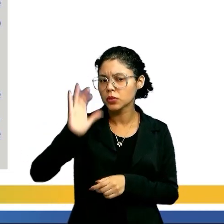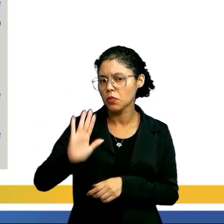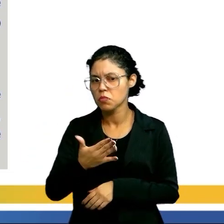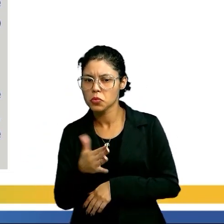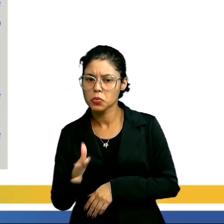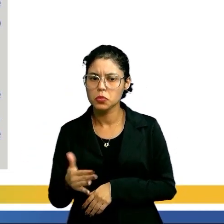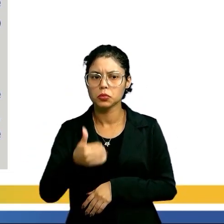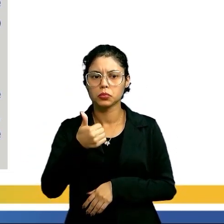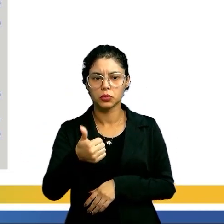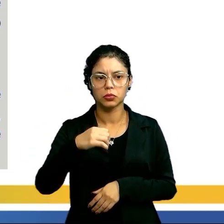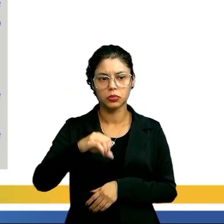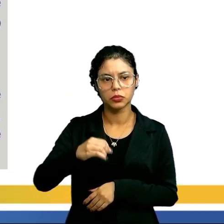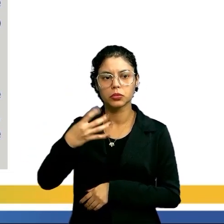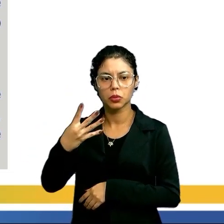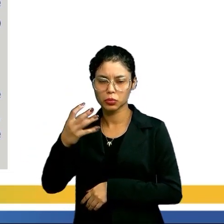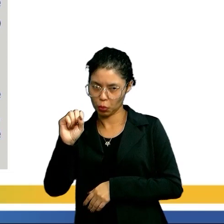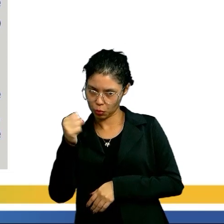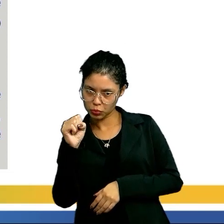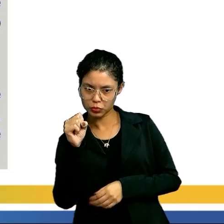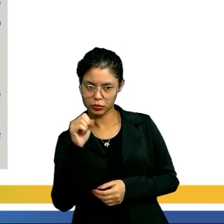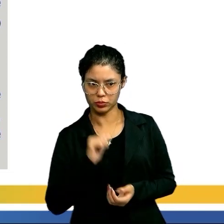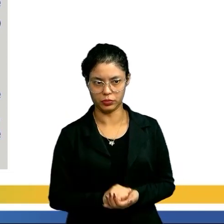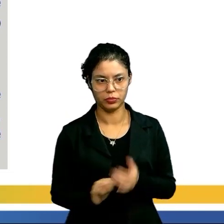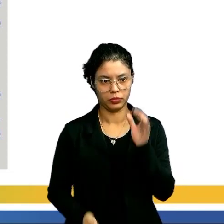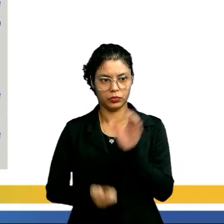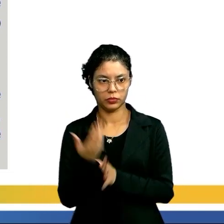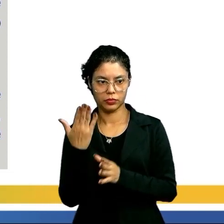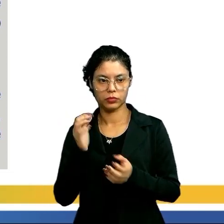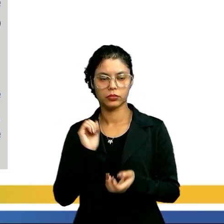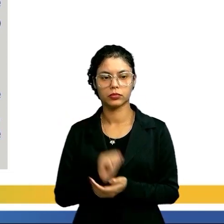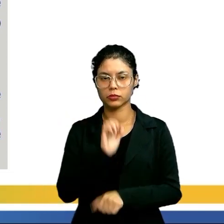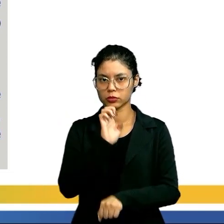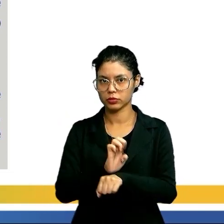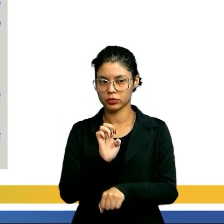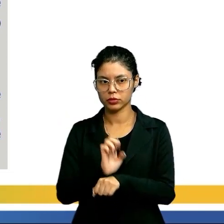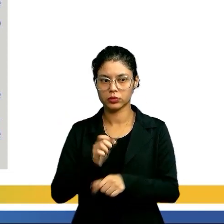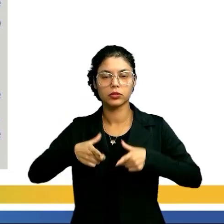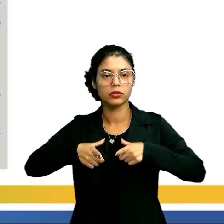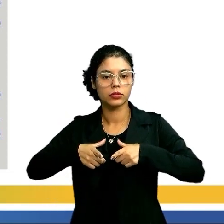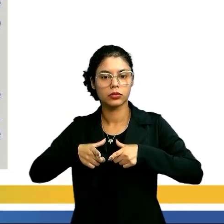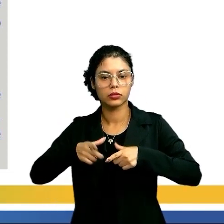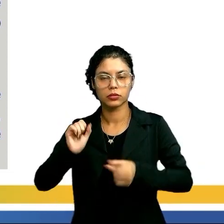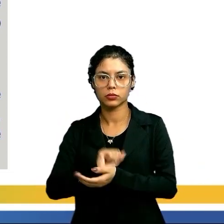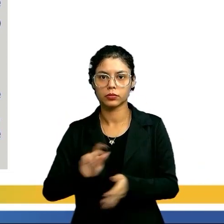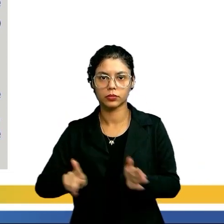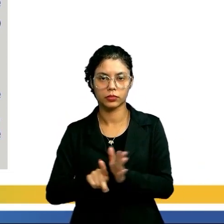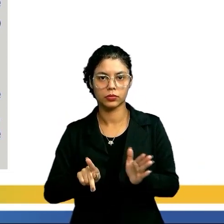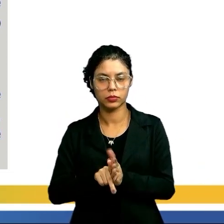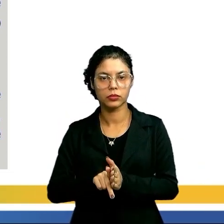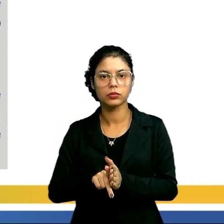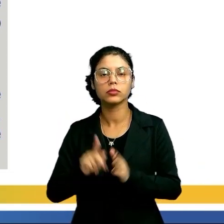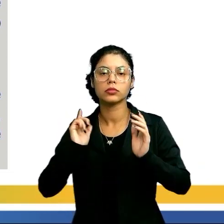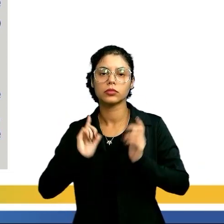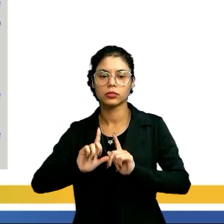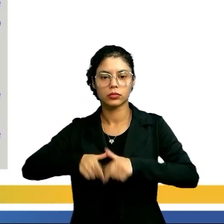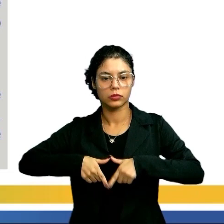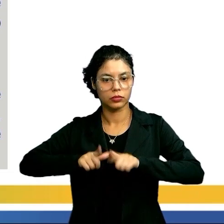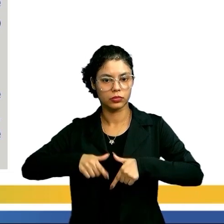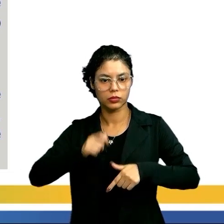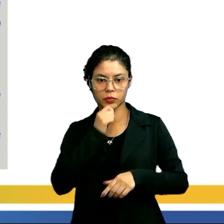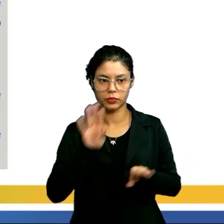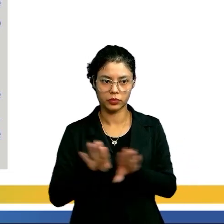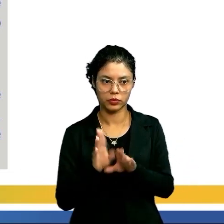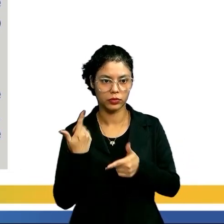de 1948, a criação do Estado de Israel estava empenhada em resolver